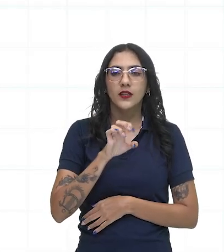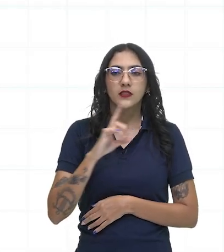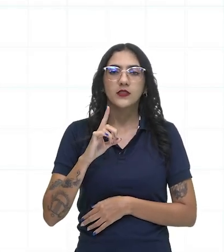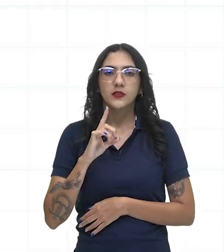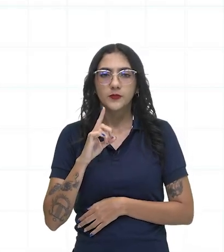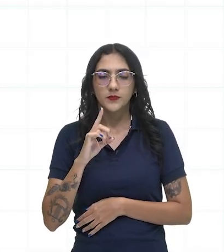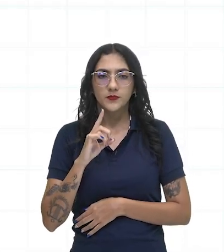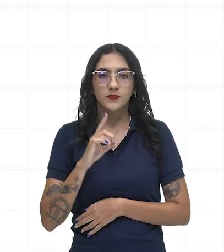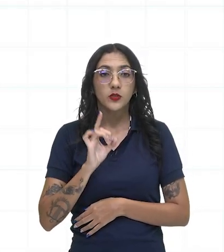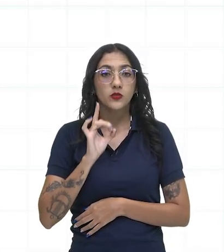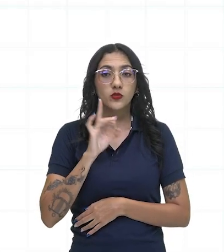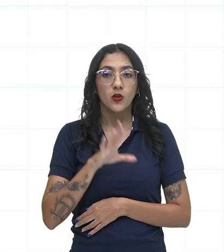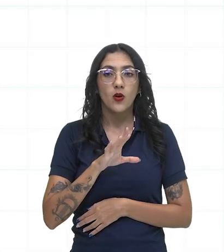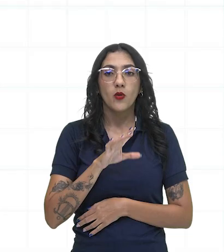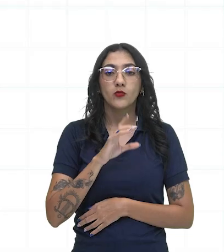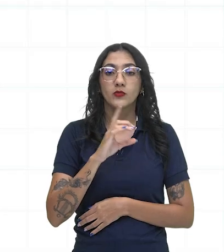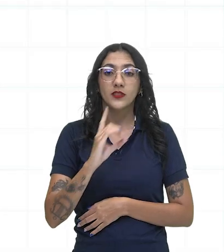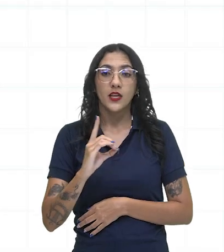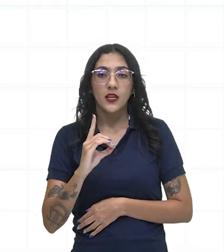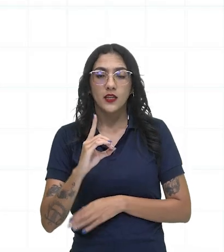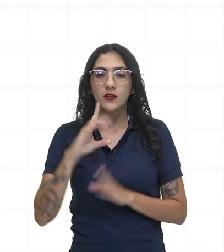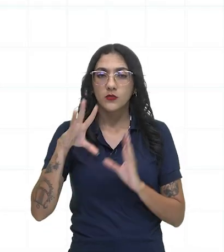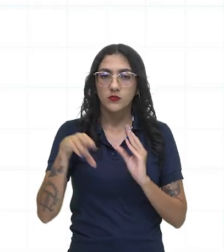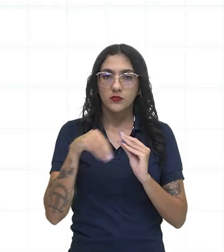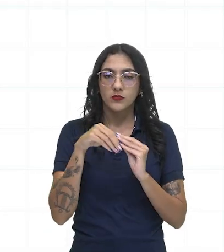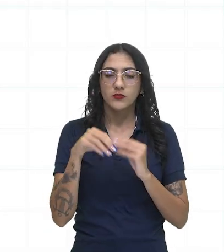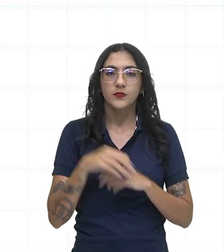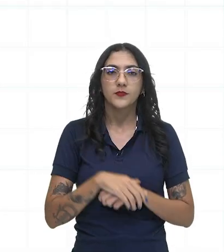o D é acrescentado.